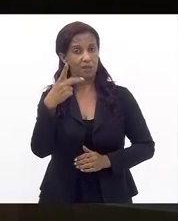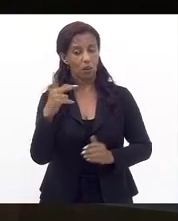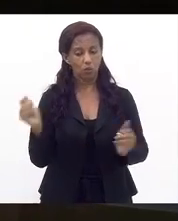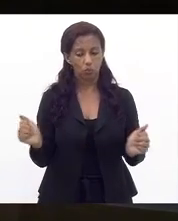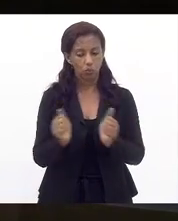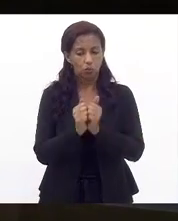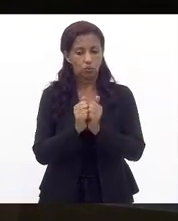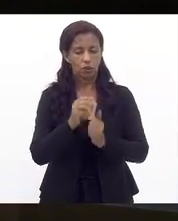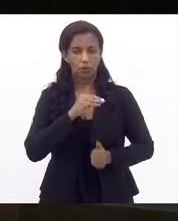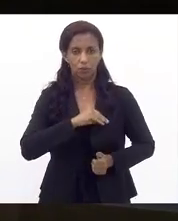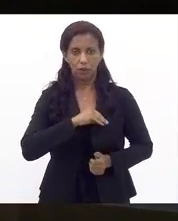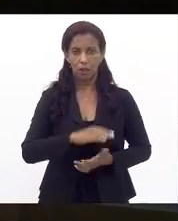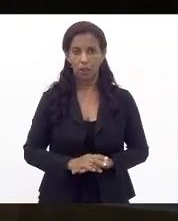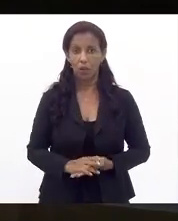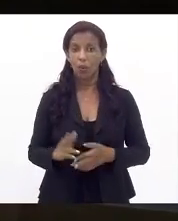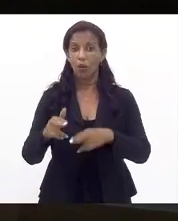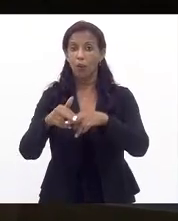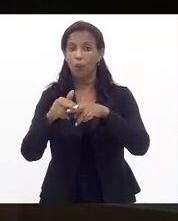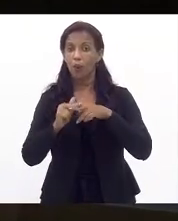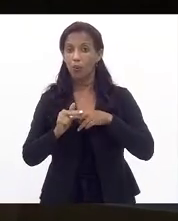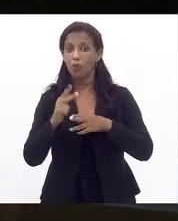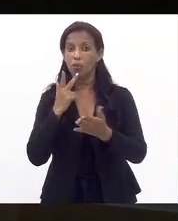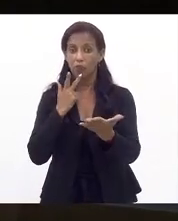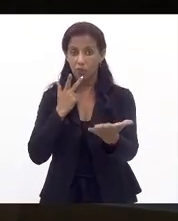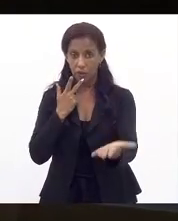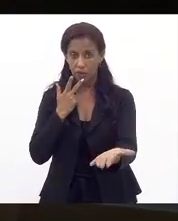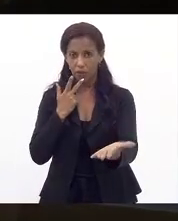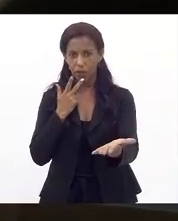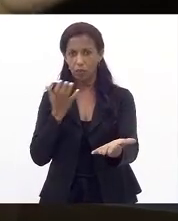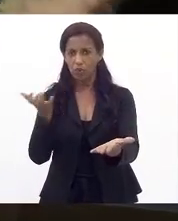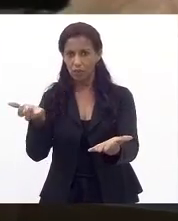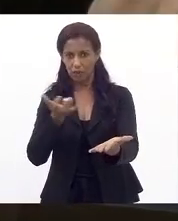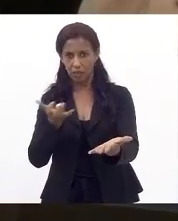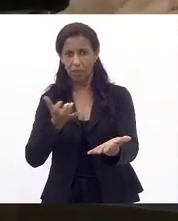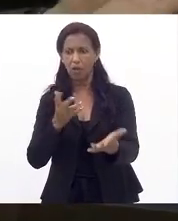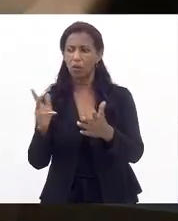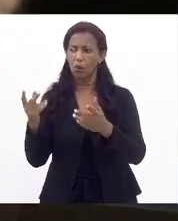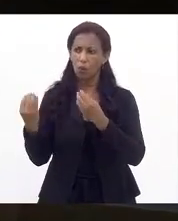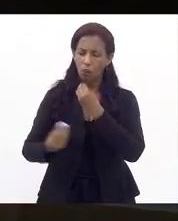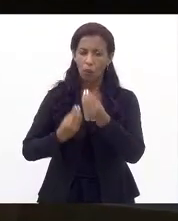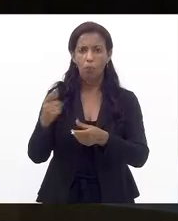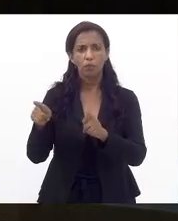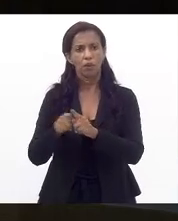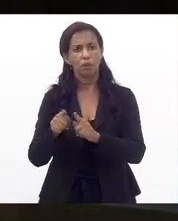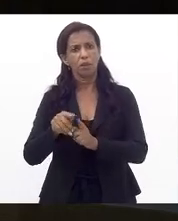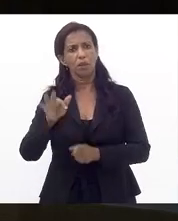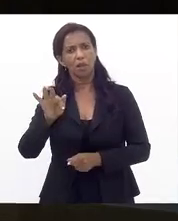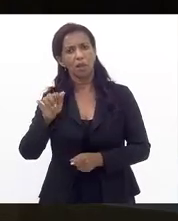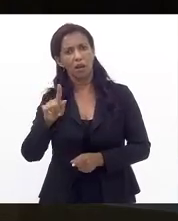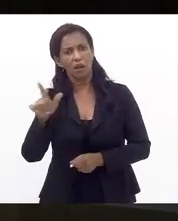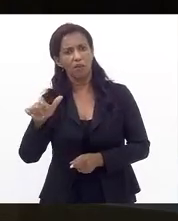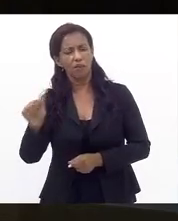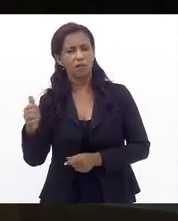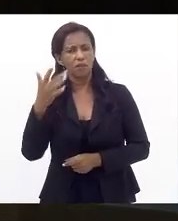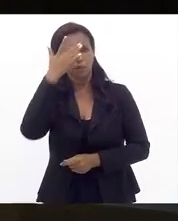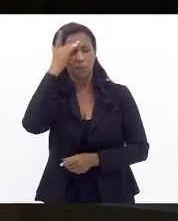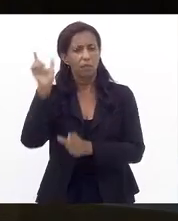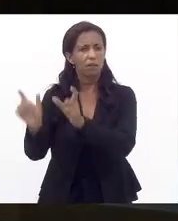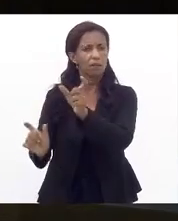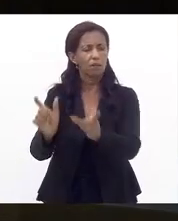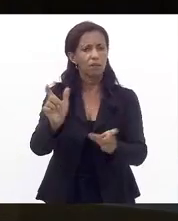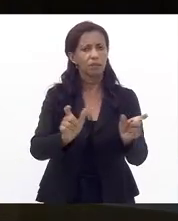remuneração por isso é que é o que vocês estão pretendendo como também tem na fazenda o pessoal que é